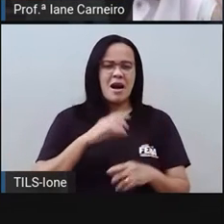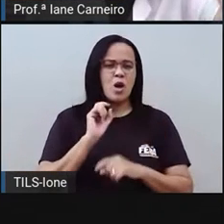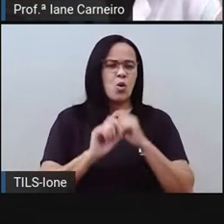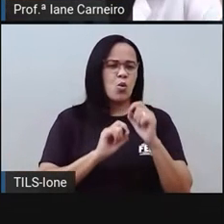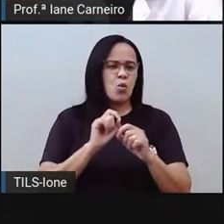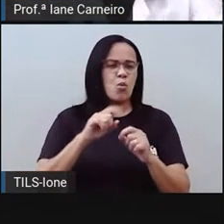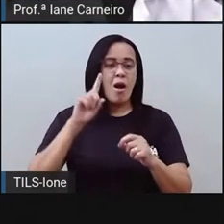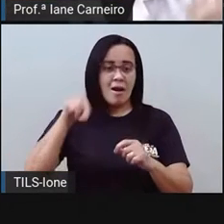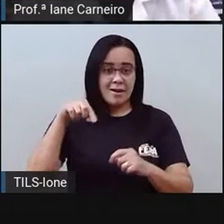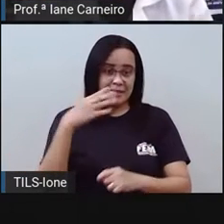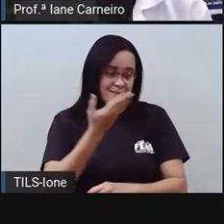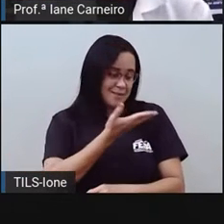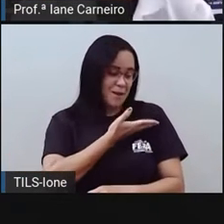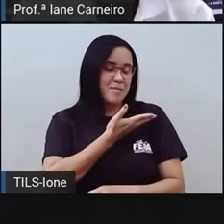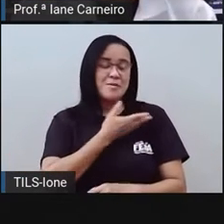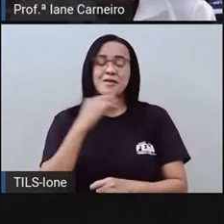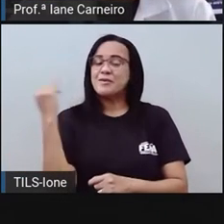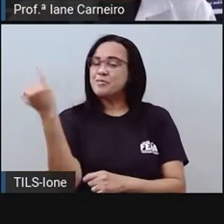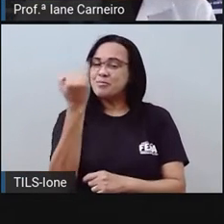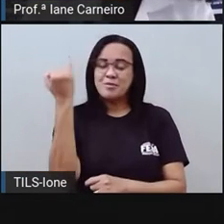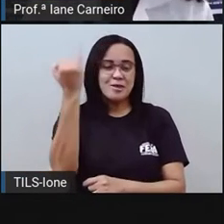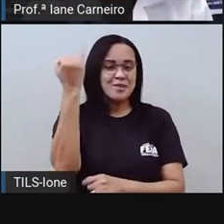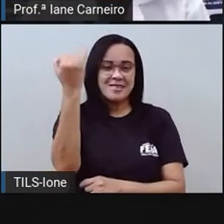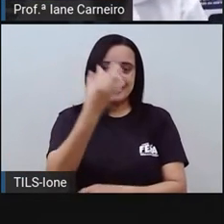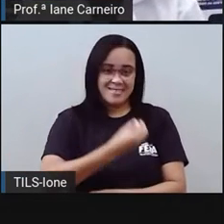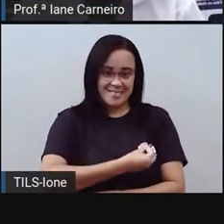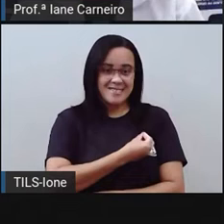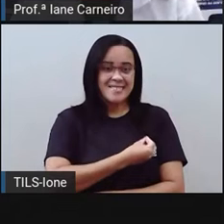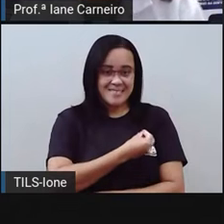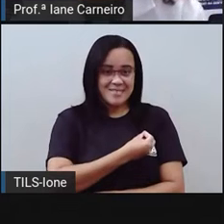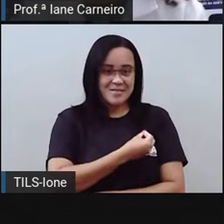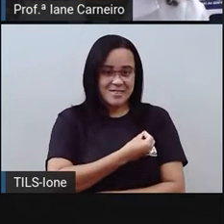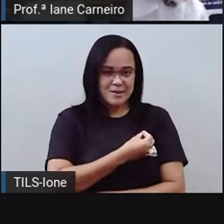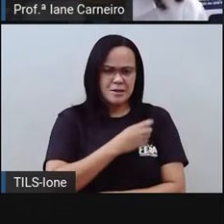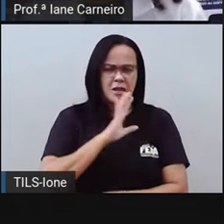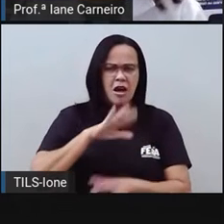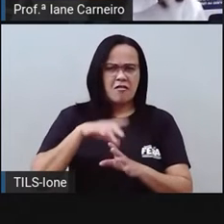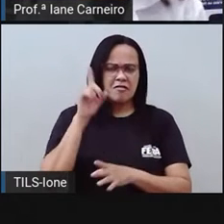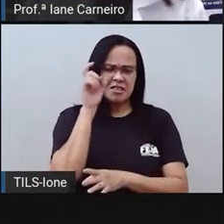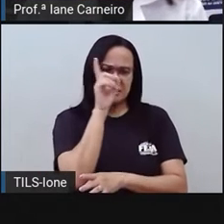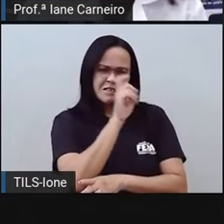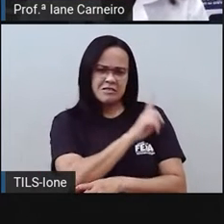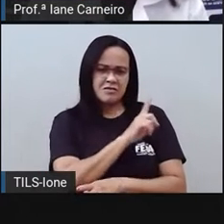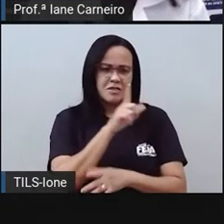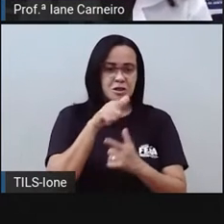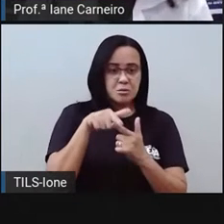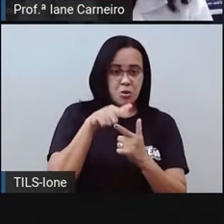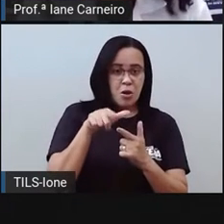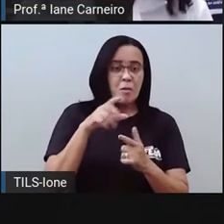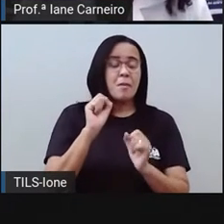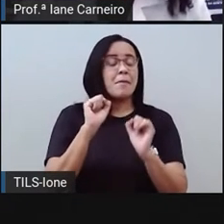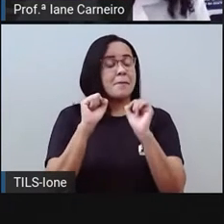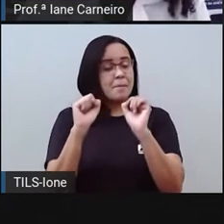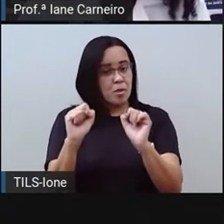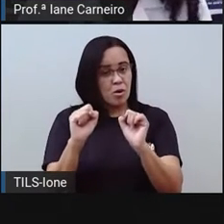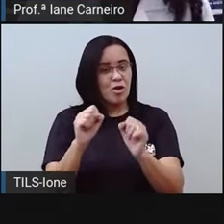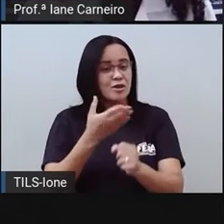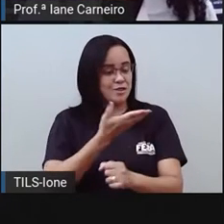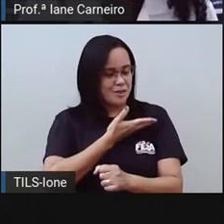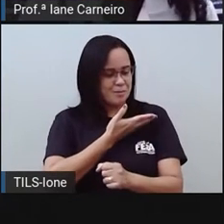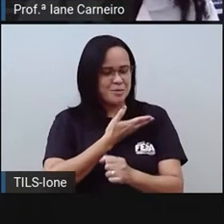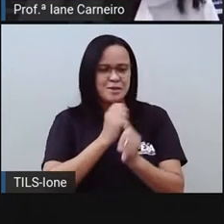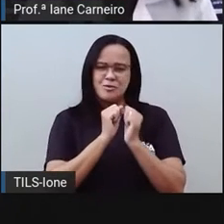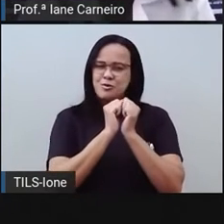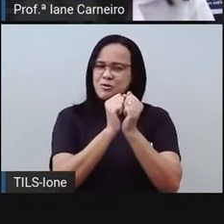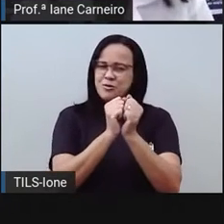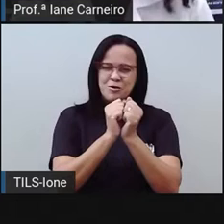ela é importante em nossa vida, né? Então, quando a gente está num momento de dificuldade, é sempre bom poder contar com um amigo,